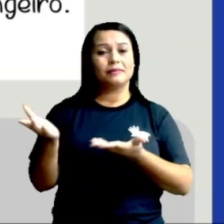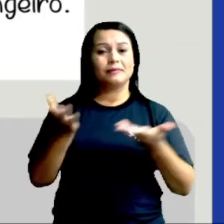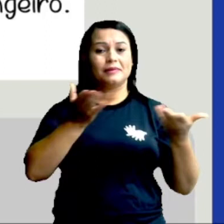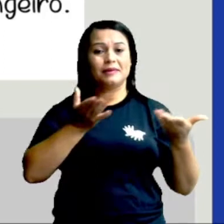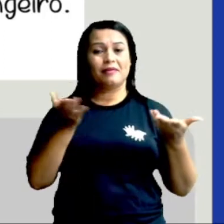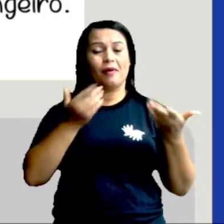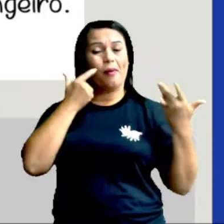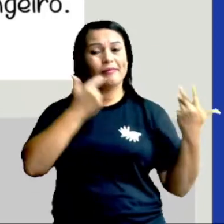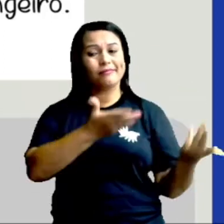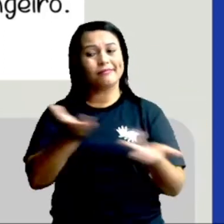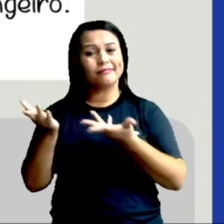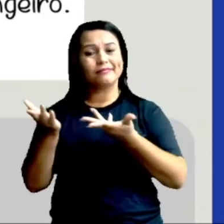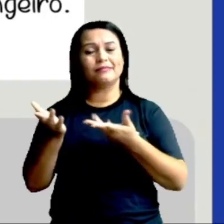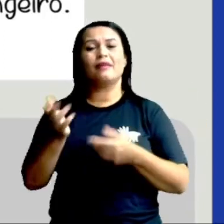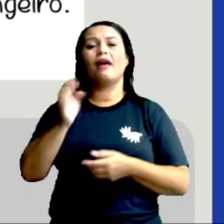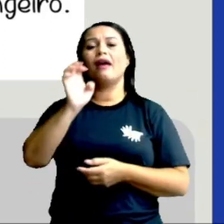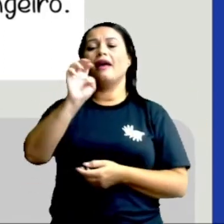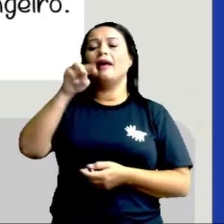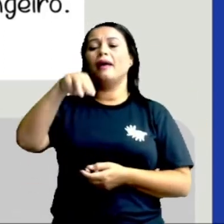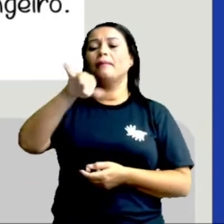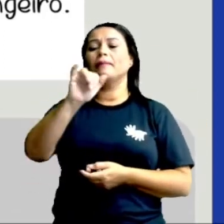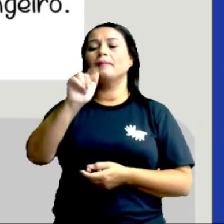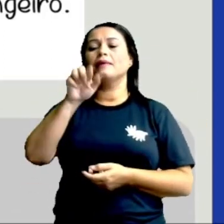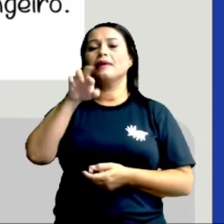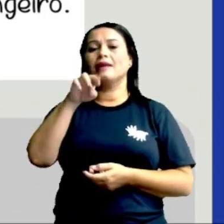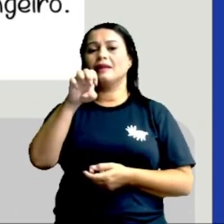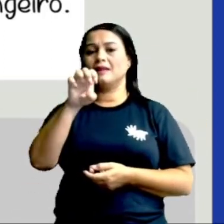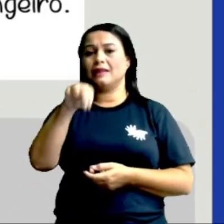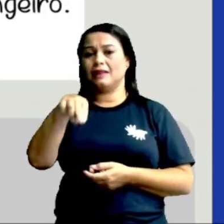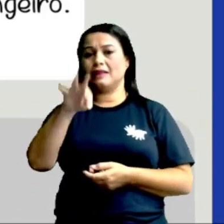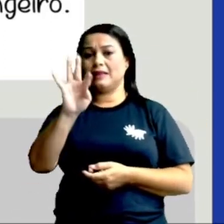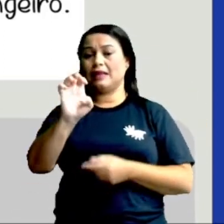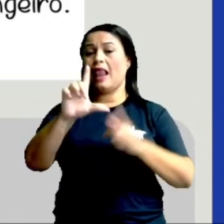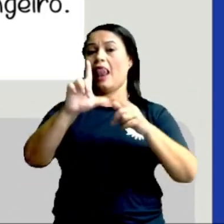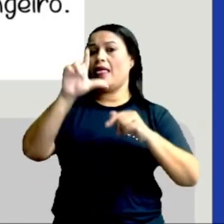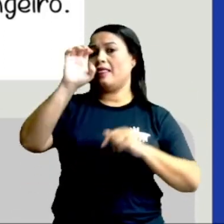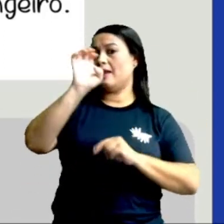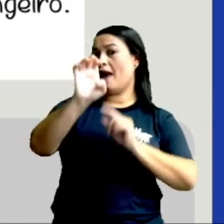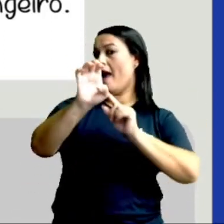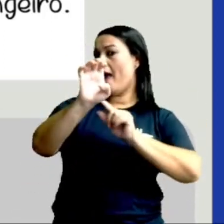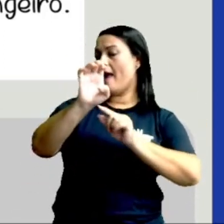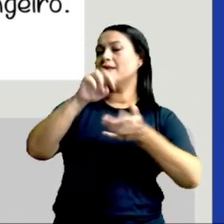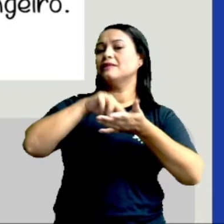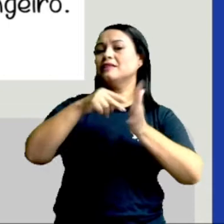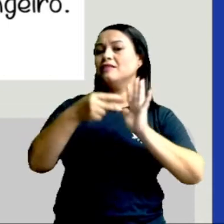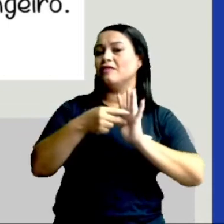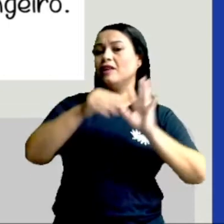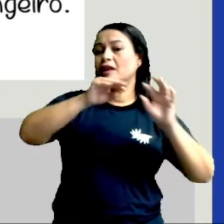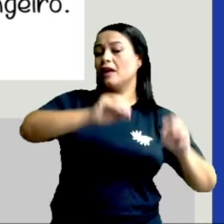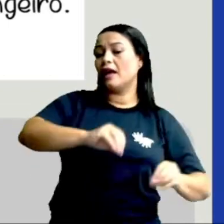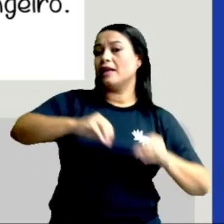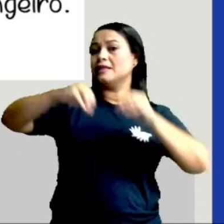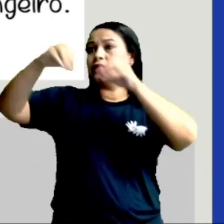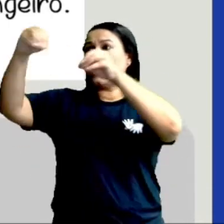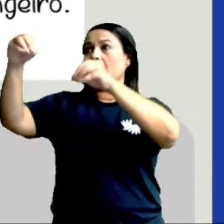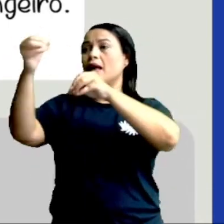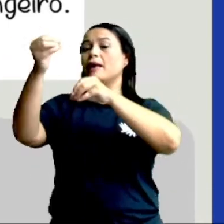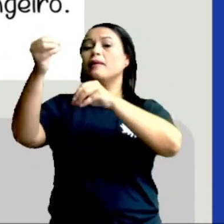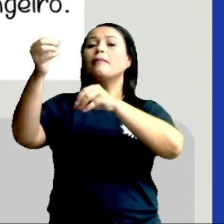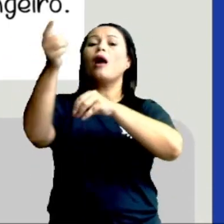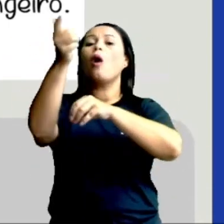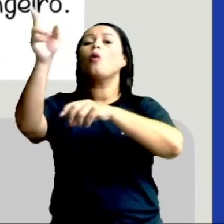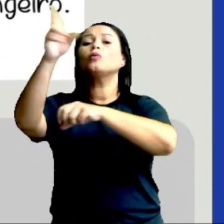aqui, preste atenção. Emigrante, com E, tá? É aquele que sai do país.